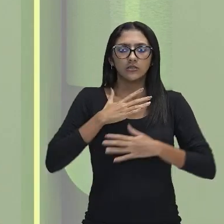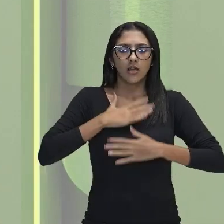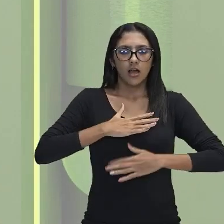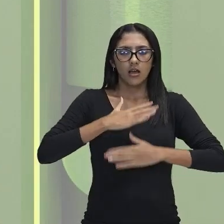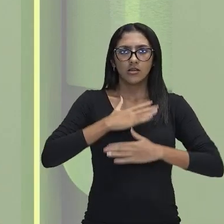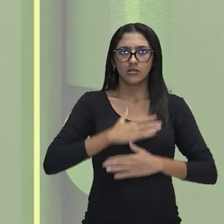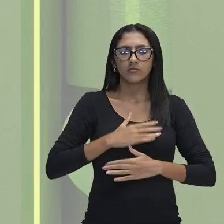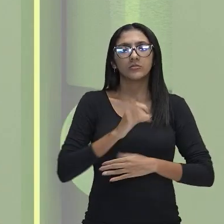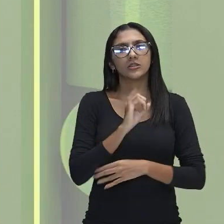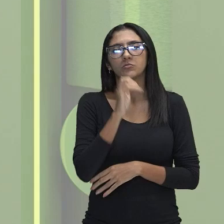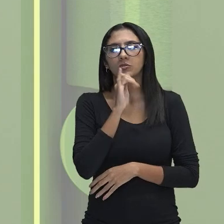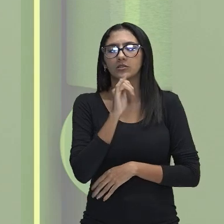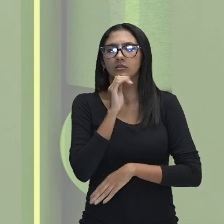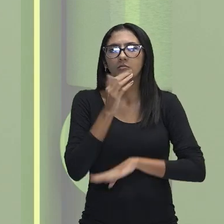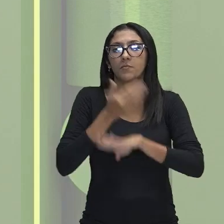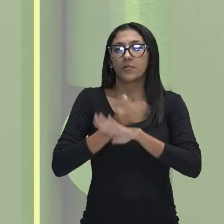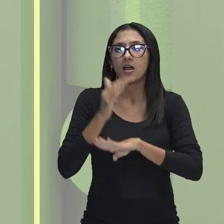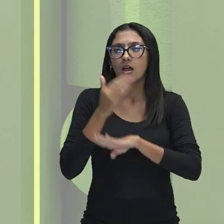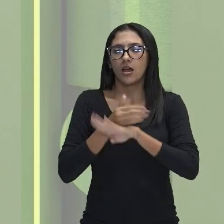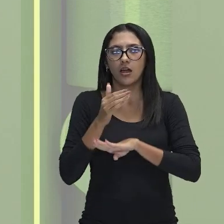começa a fazer uma atividade